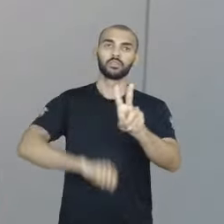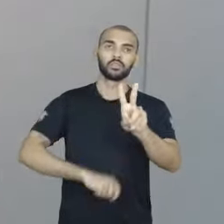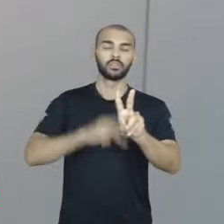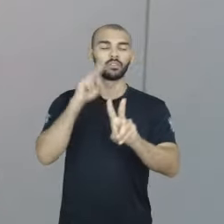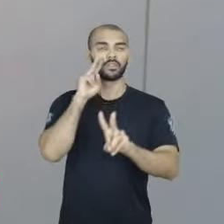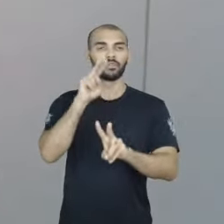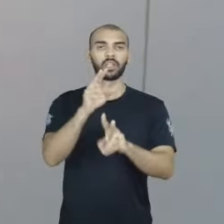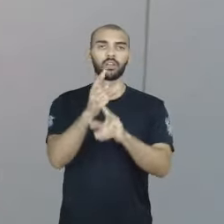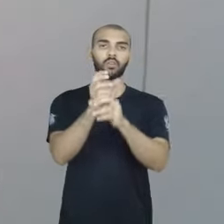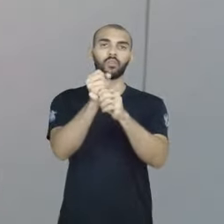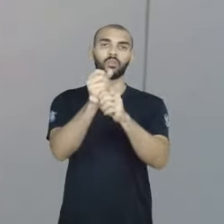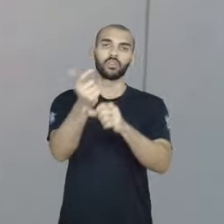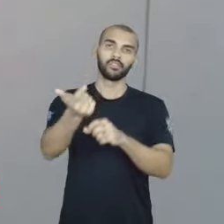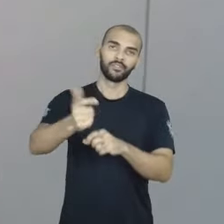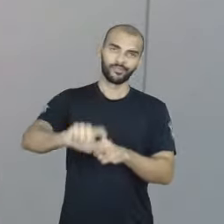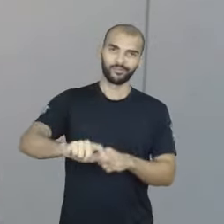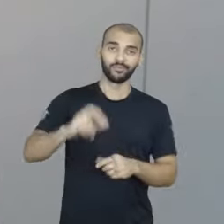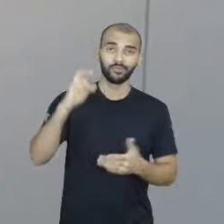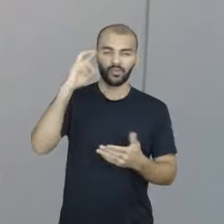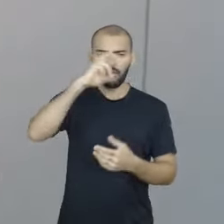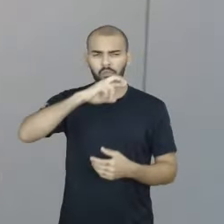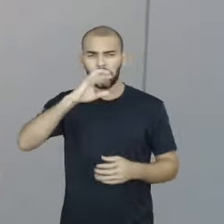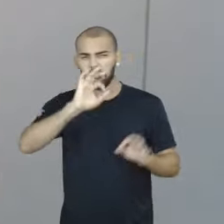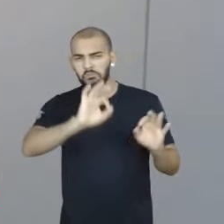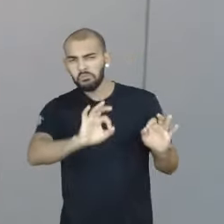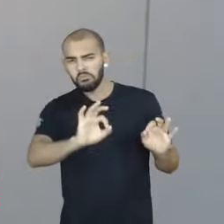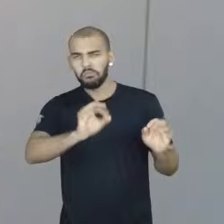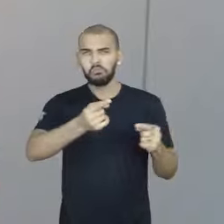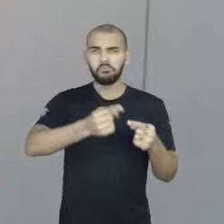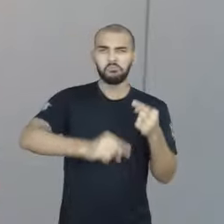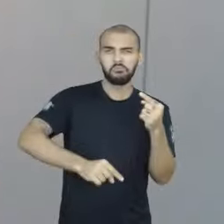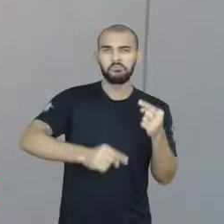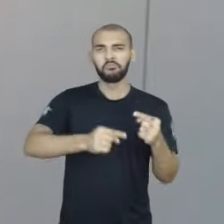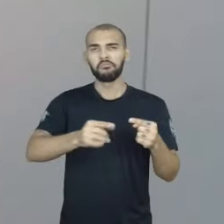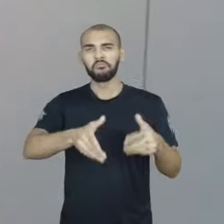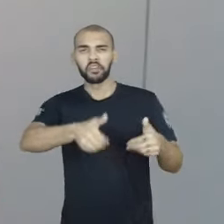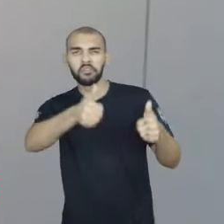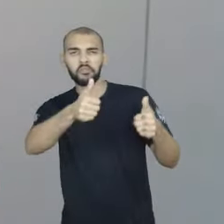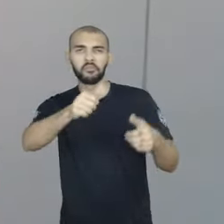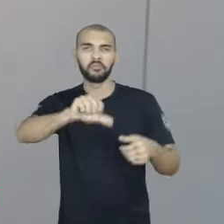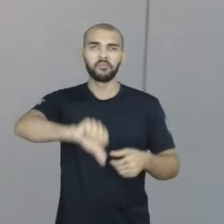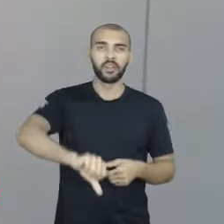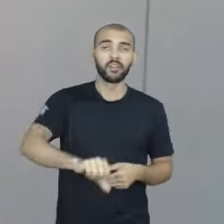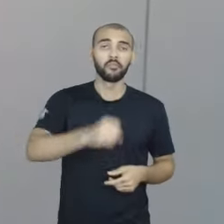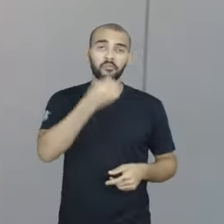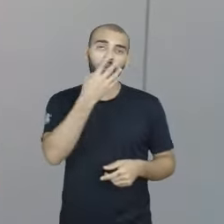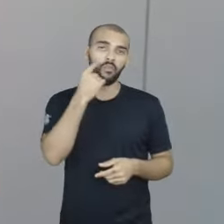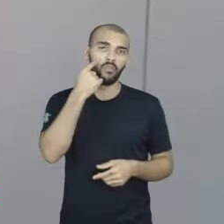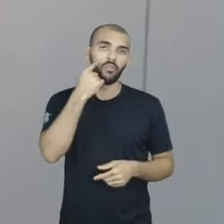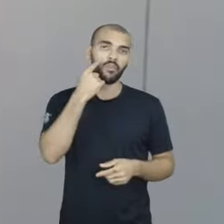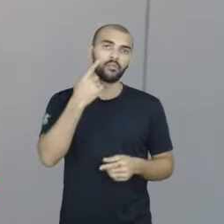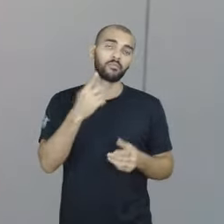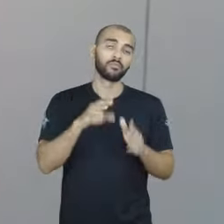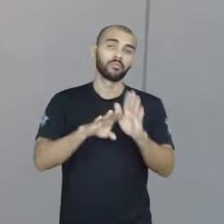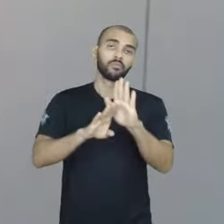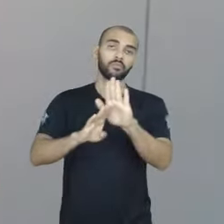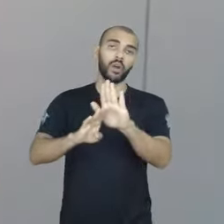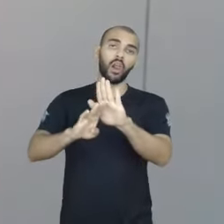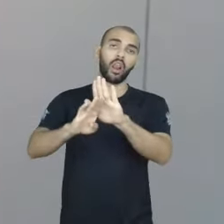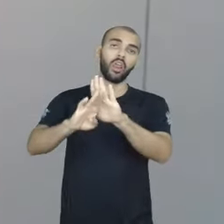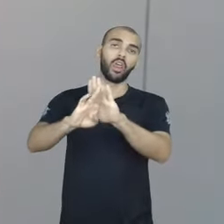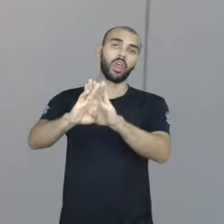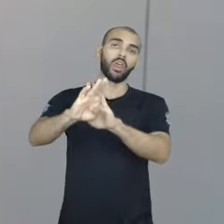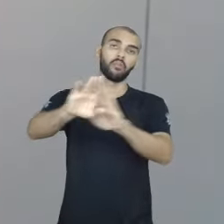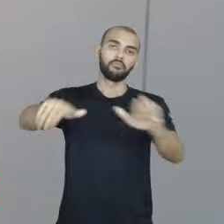Então, nós revisemos esse dado e coloquemos um horizonte de crescimento ainda mais robusto